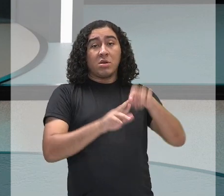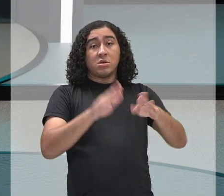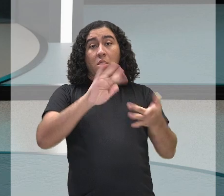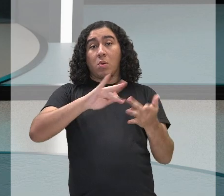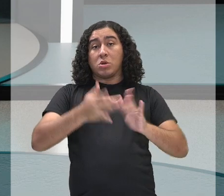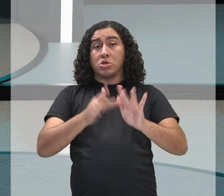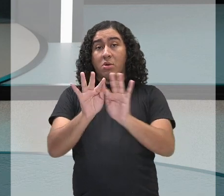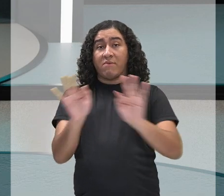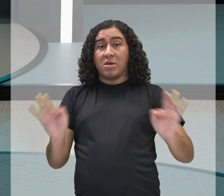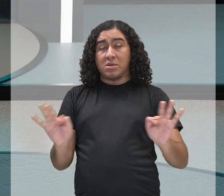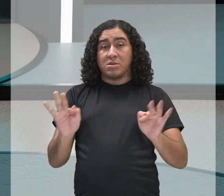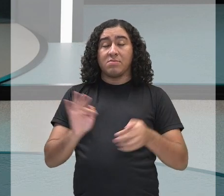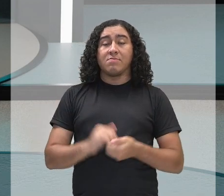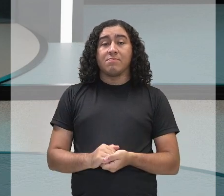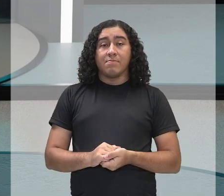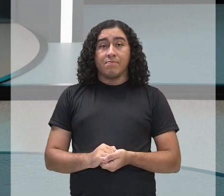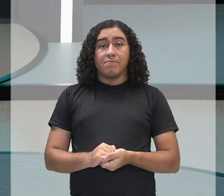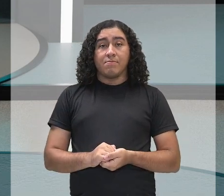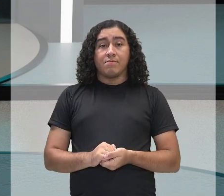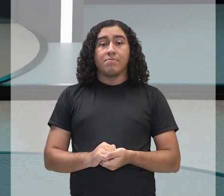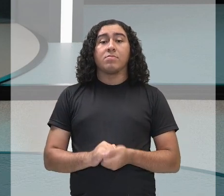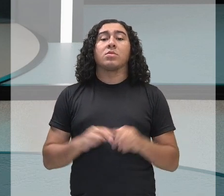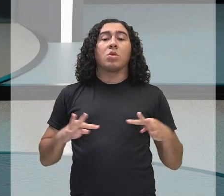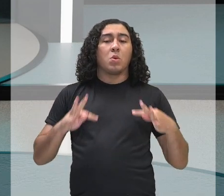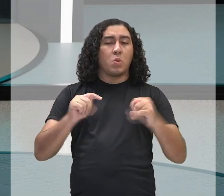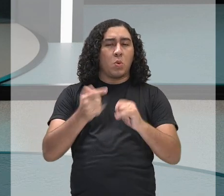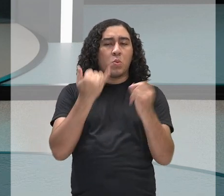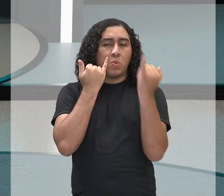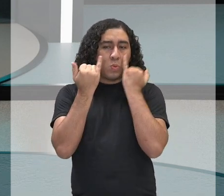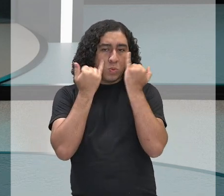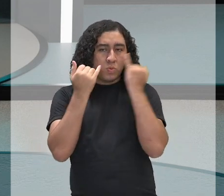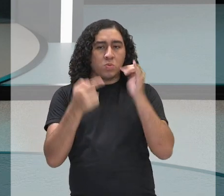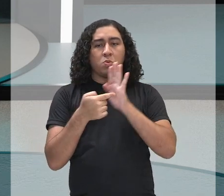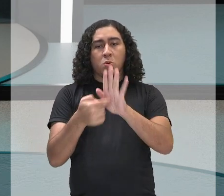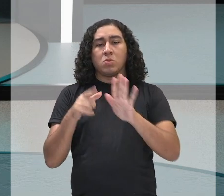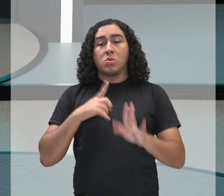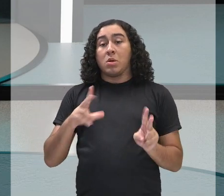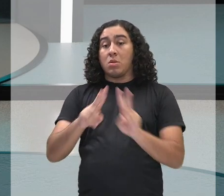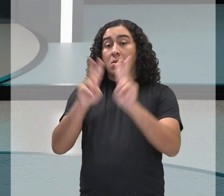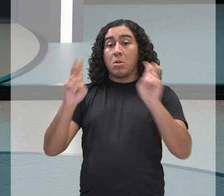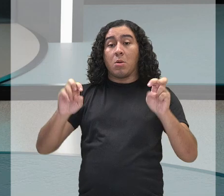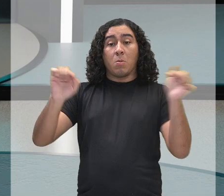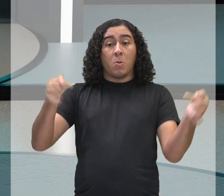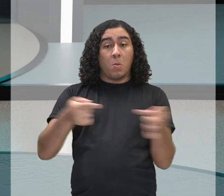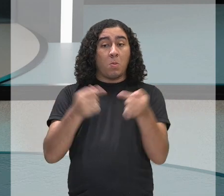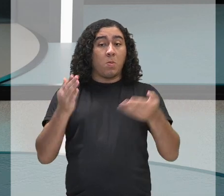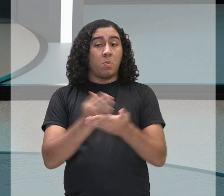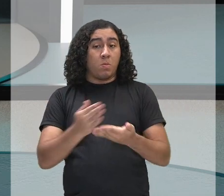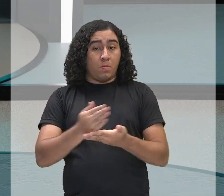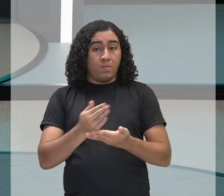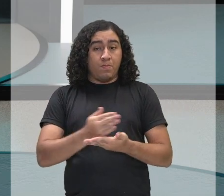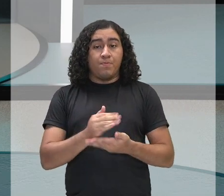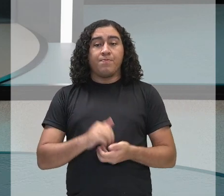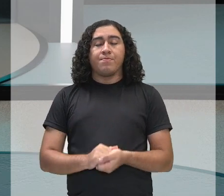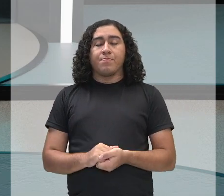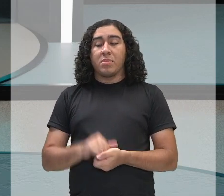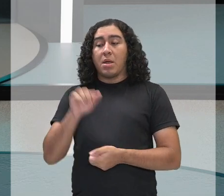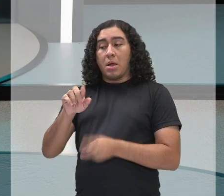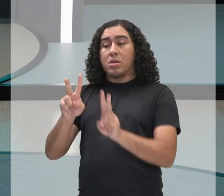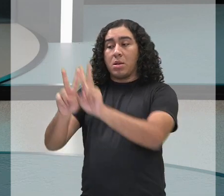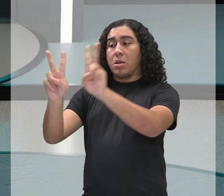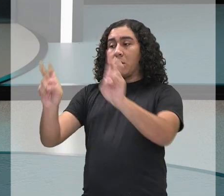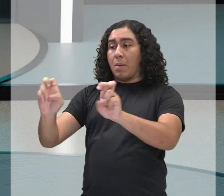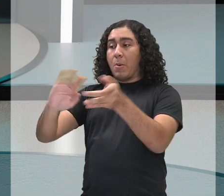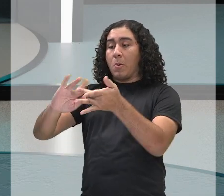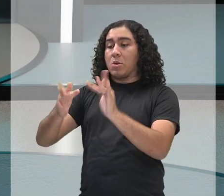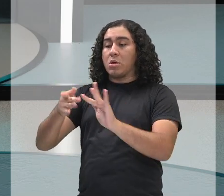contexto. Todas as informações que eu passo, eu estou falando sobre algo ou alguma coisa. Esse algo ou alguma coisa vai